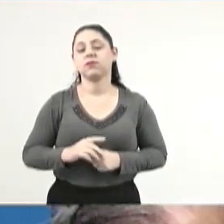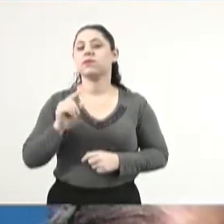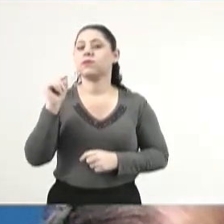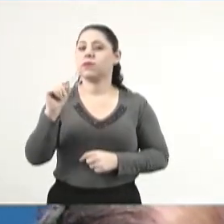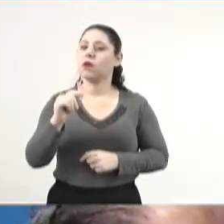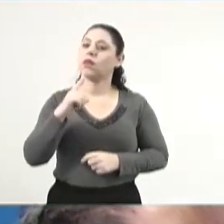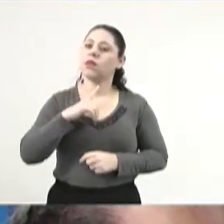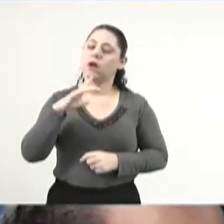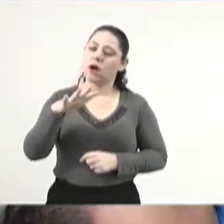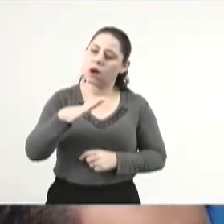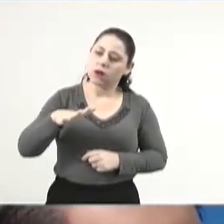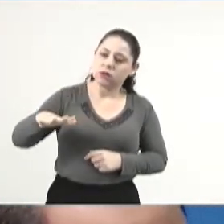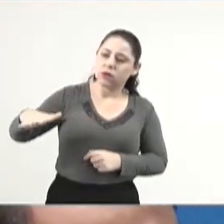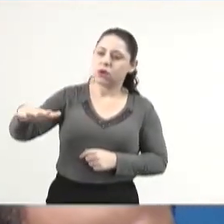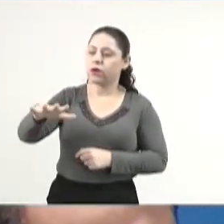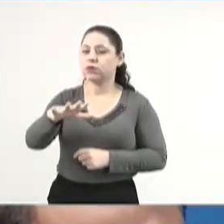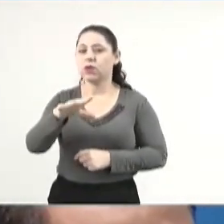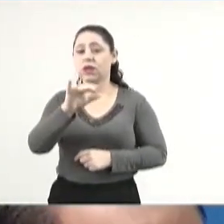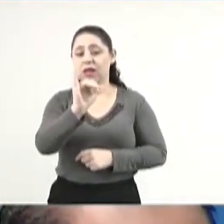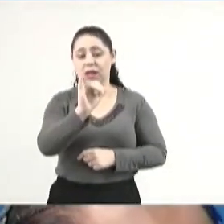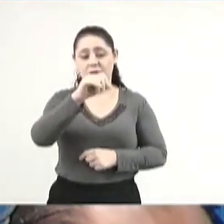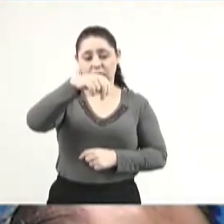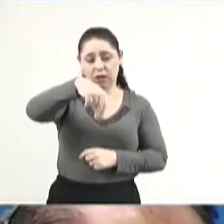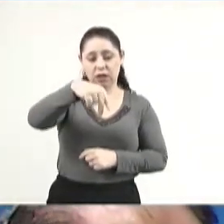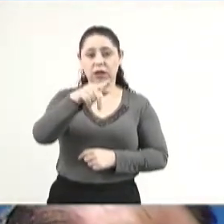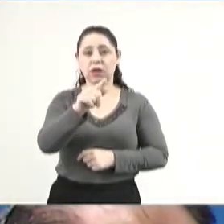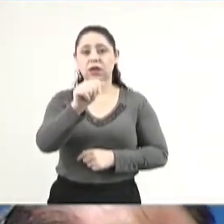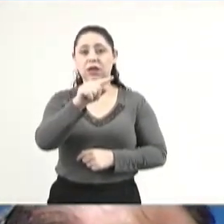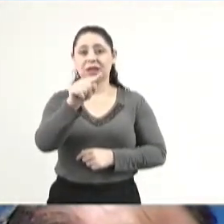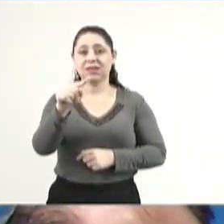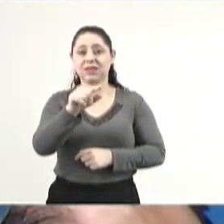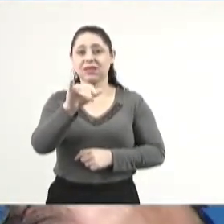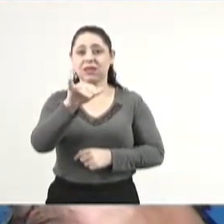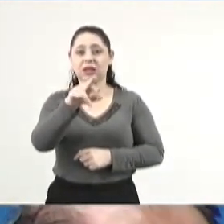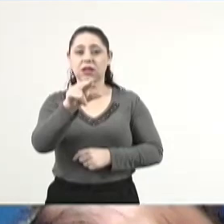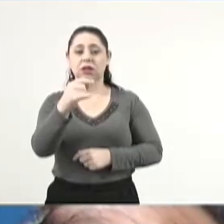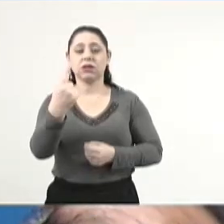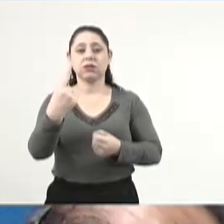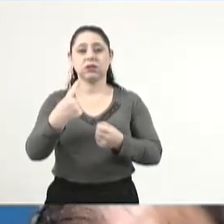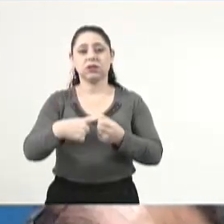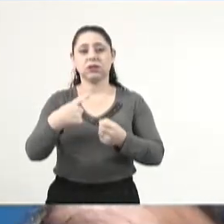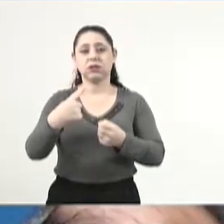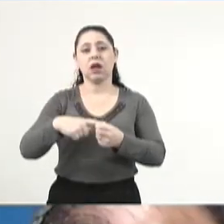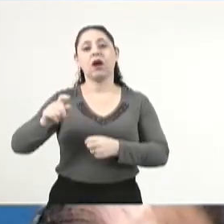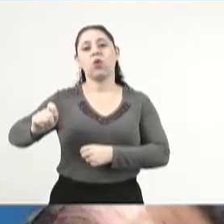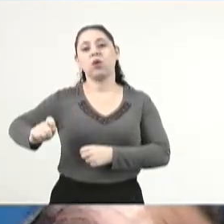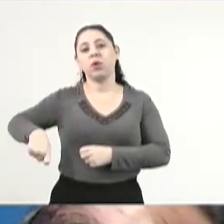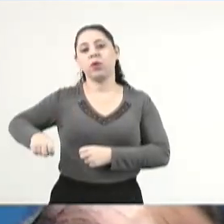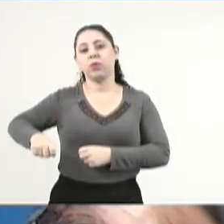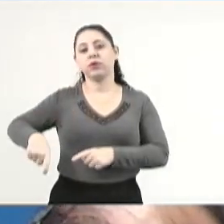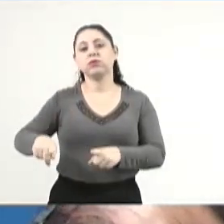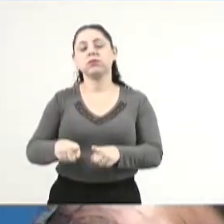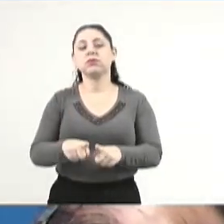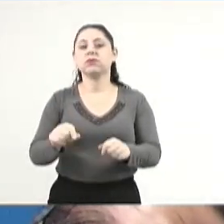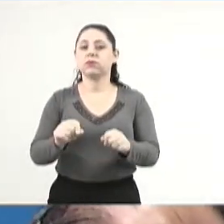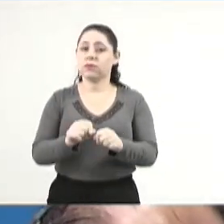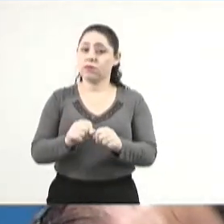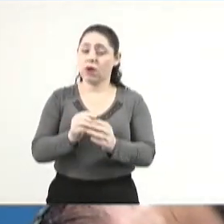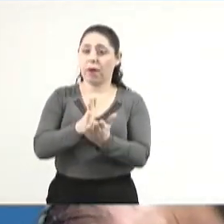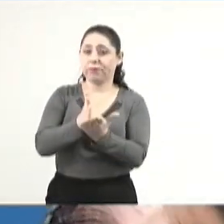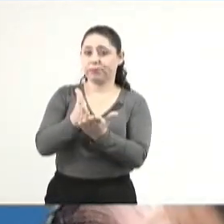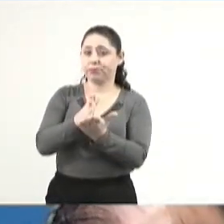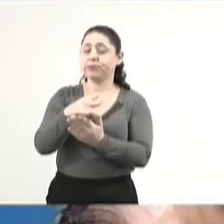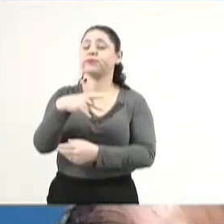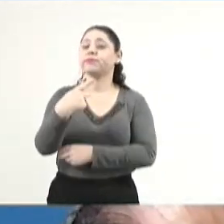Considerando que a região conhecida como Ingazeira, localizada no município de Porto Murtinho, faz fronteira